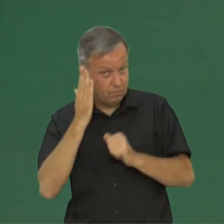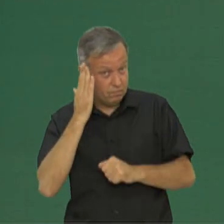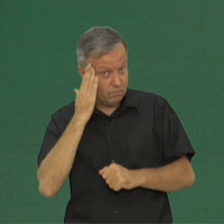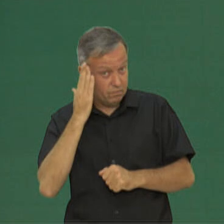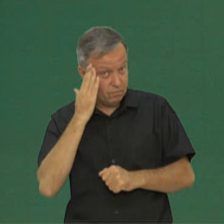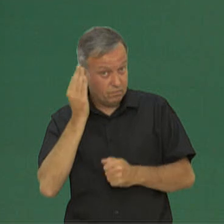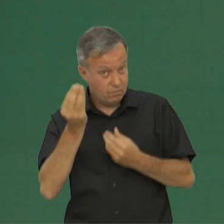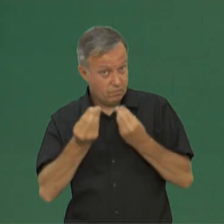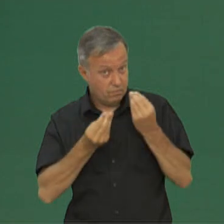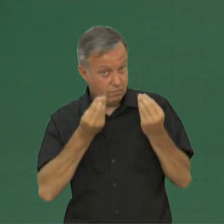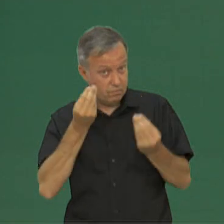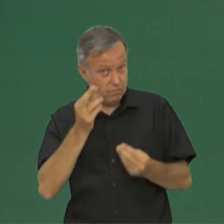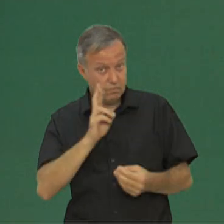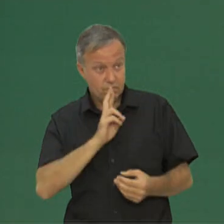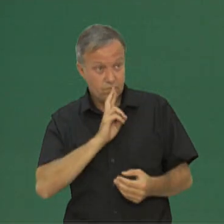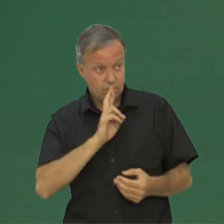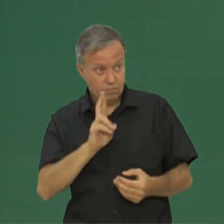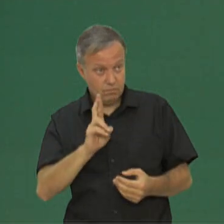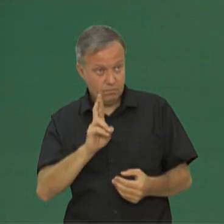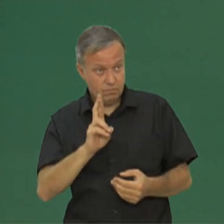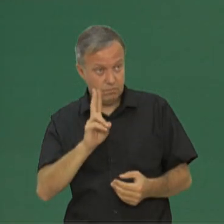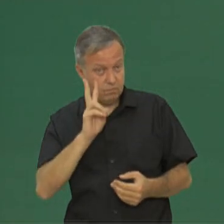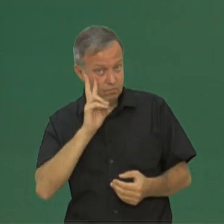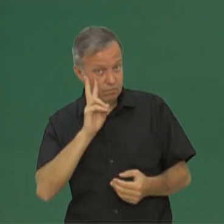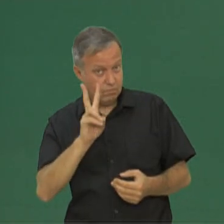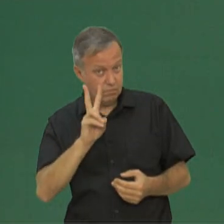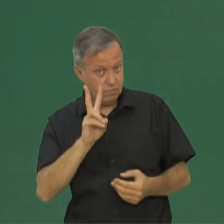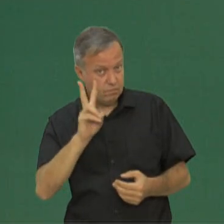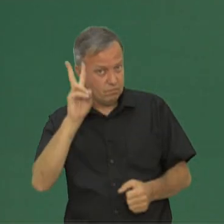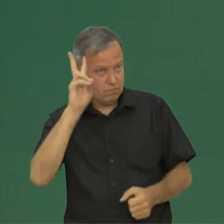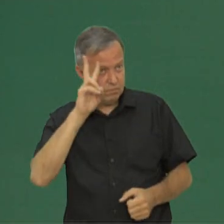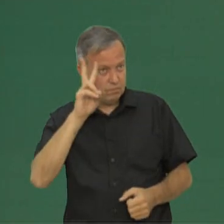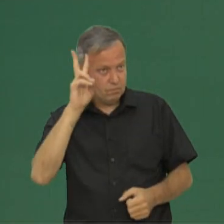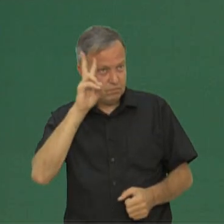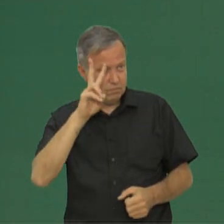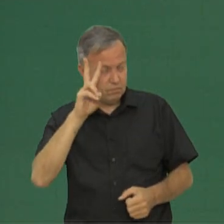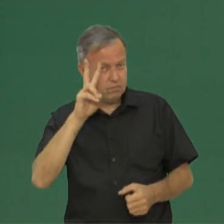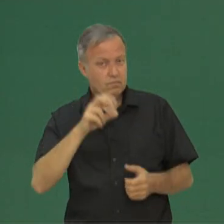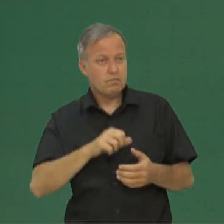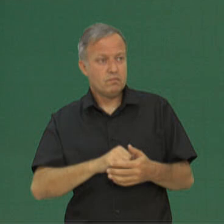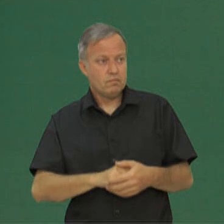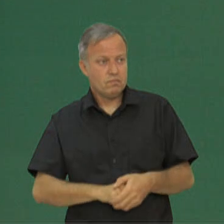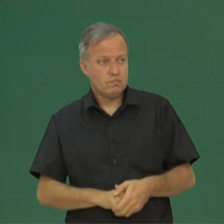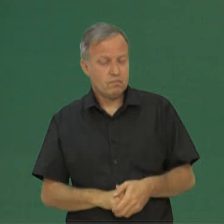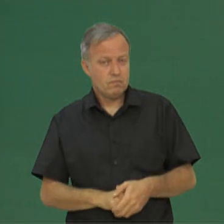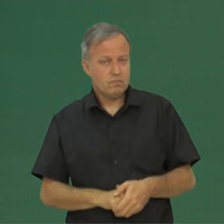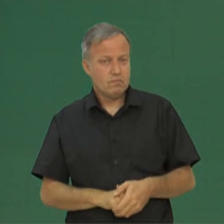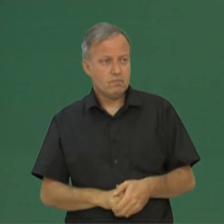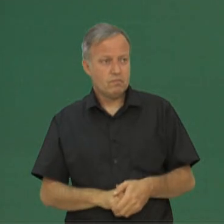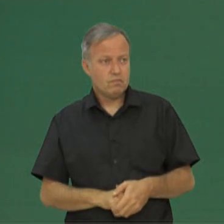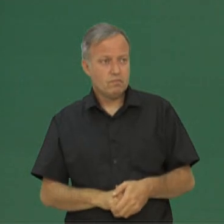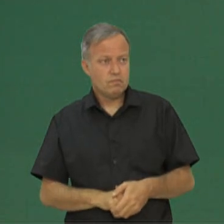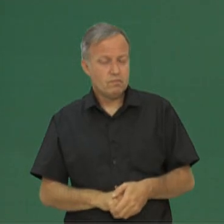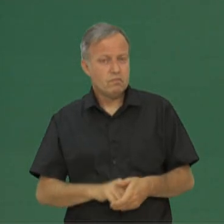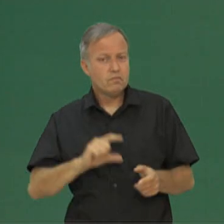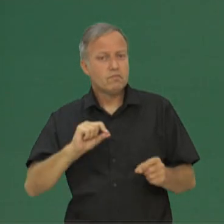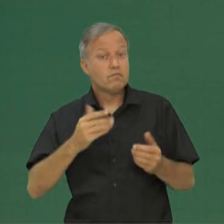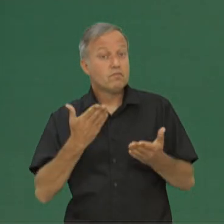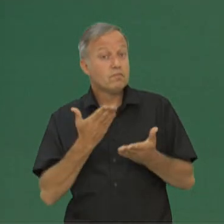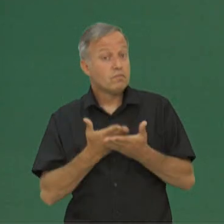pensar, ok? Vamos ver, vamos lembrar, né, aqui na sua memória, o que é que